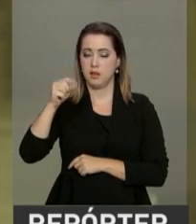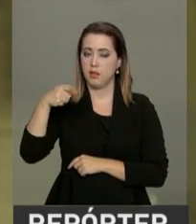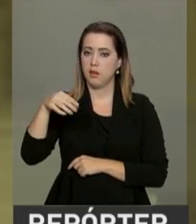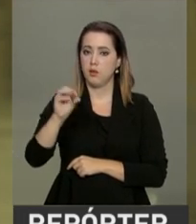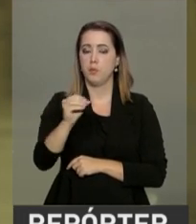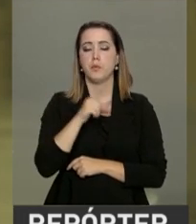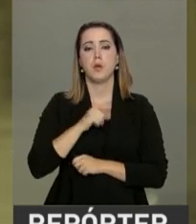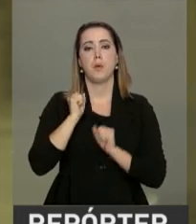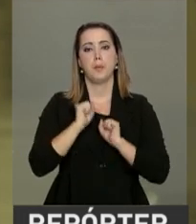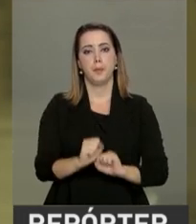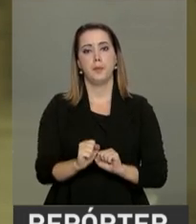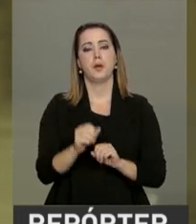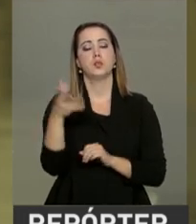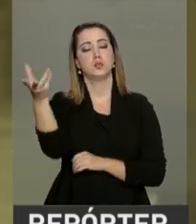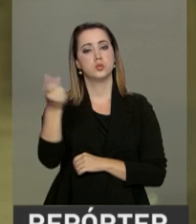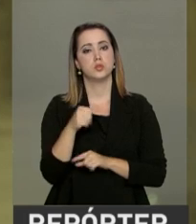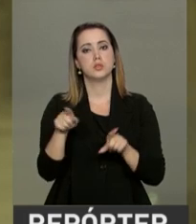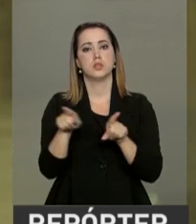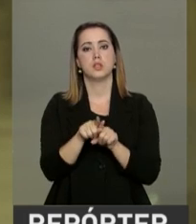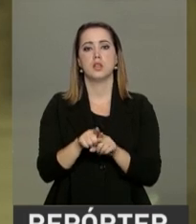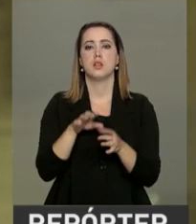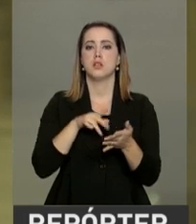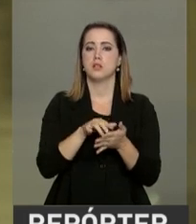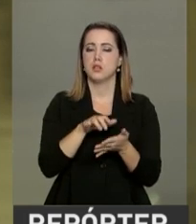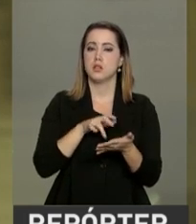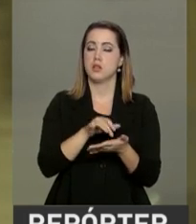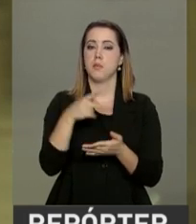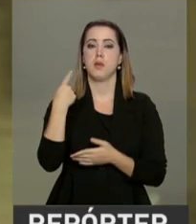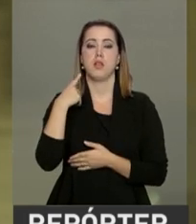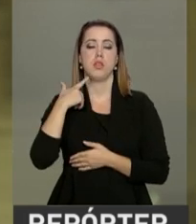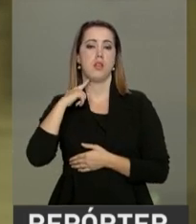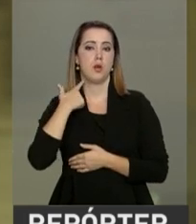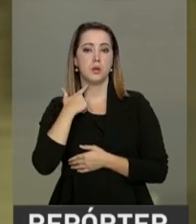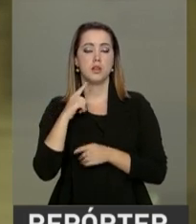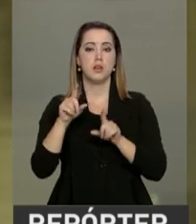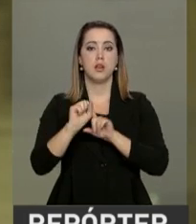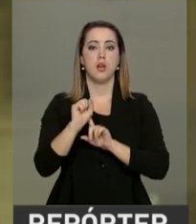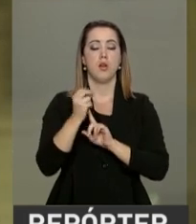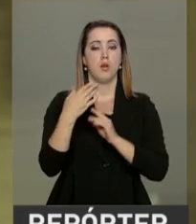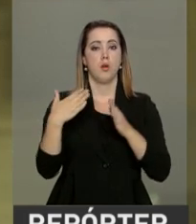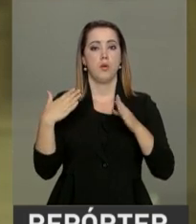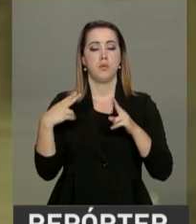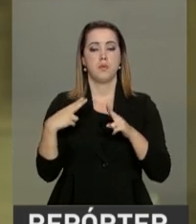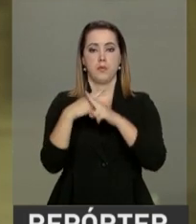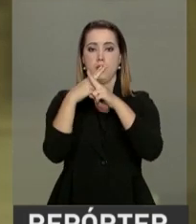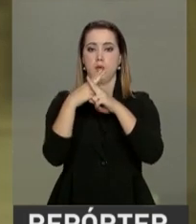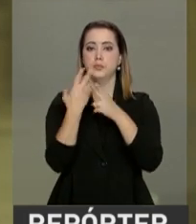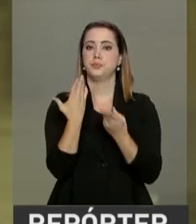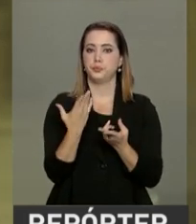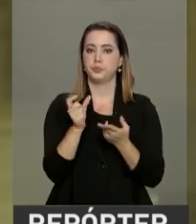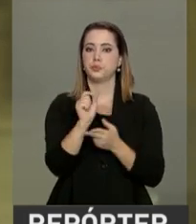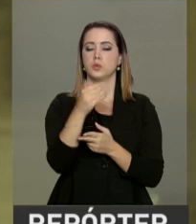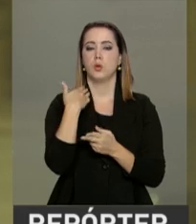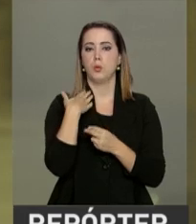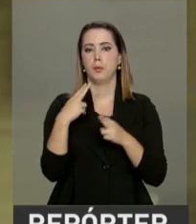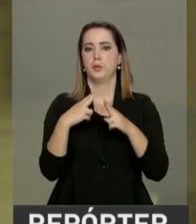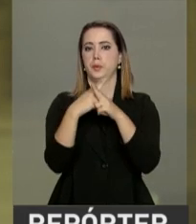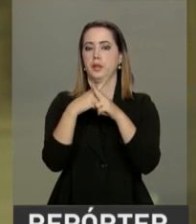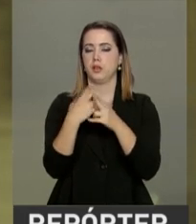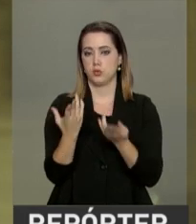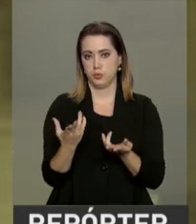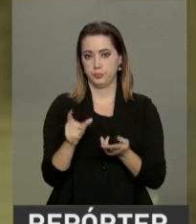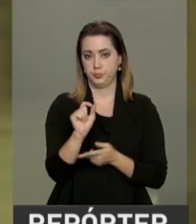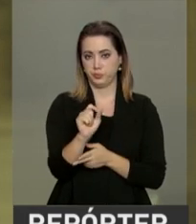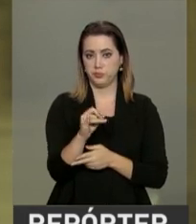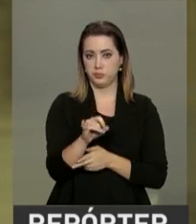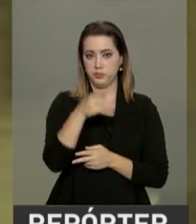registrada também podem fazer o saque nos terminais de autoatendimento da Caixa ou fazer a retirada pelas lotéricas, no caso do PIS. Bom,